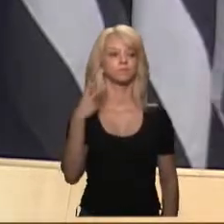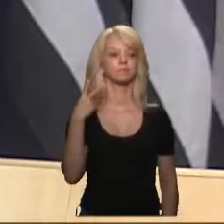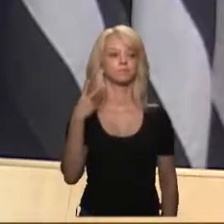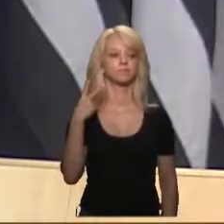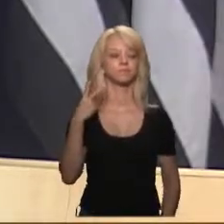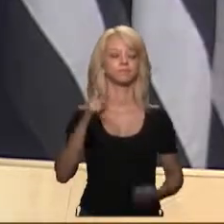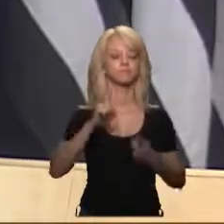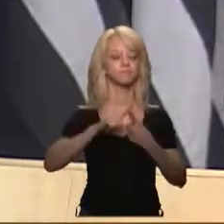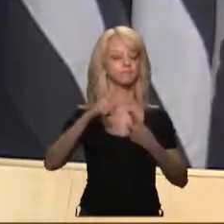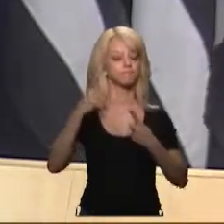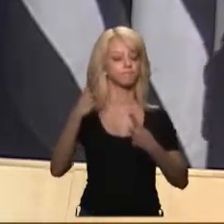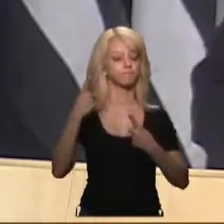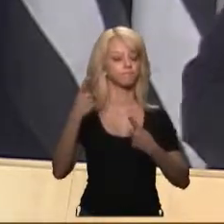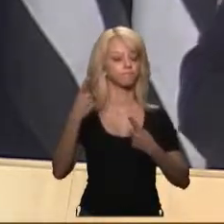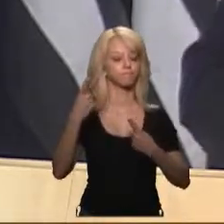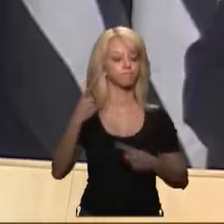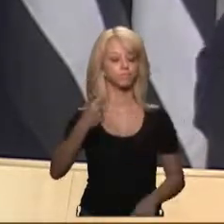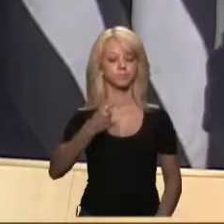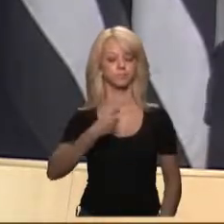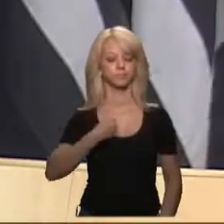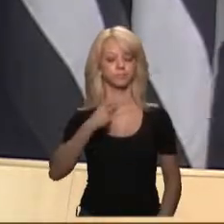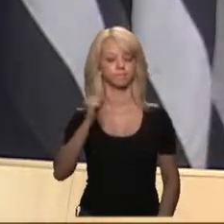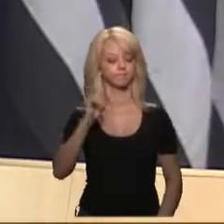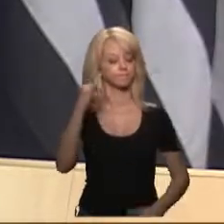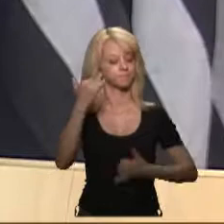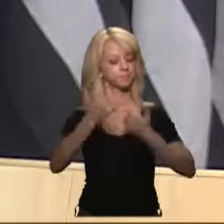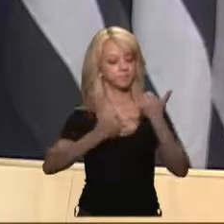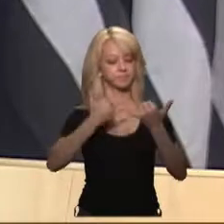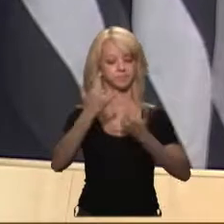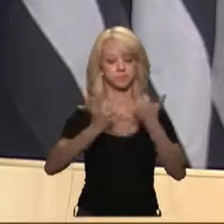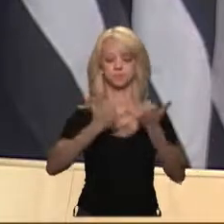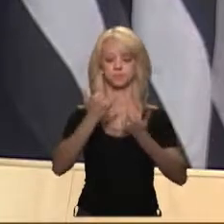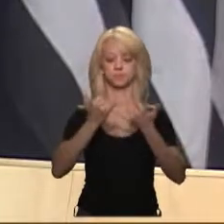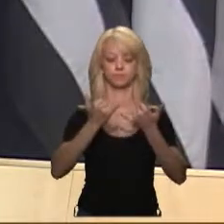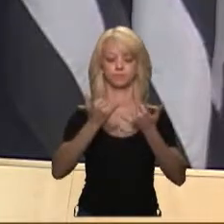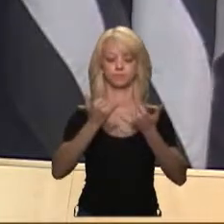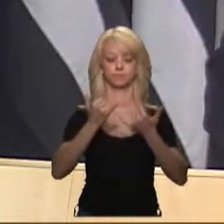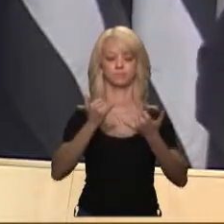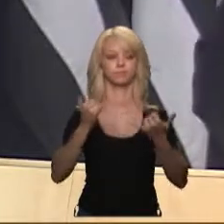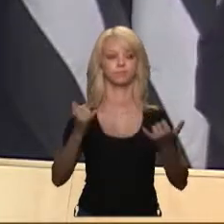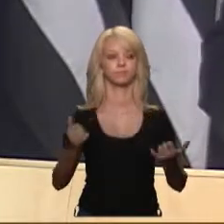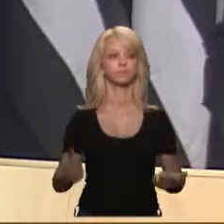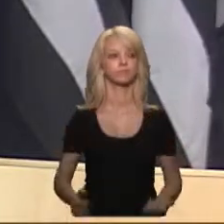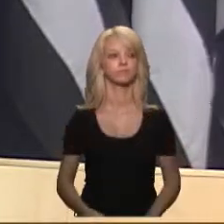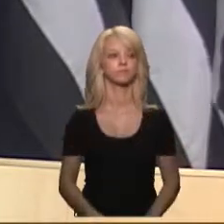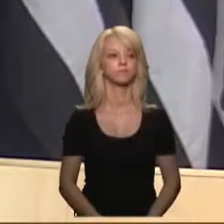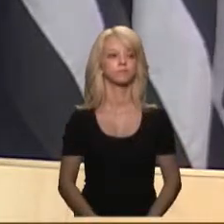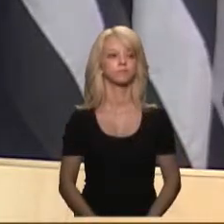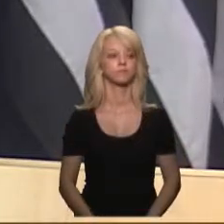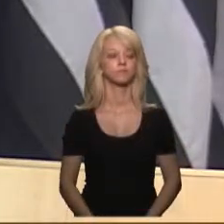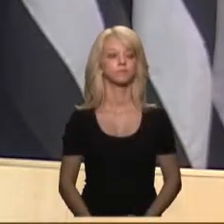brincar com a inteligência. Eu estudei, me capacitei, tenho uma assessoria muito boa